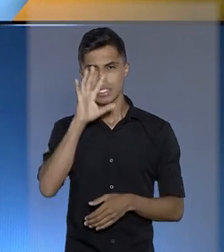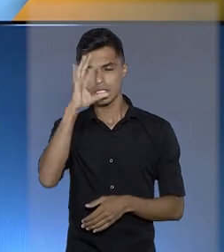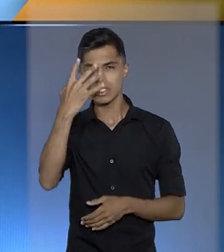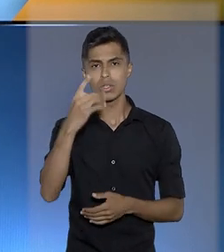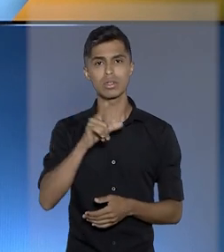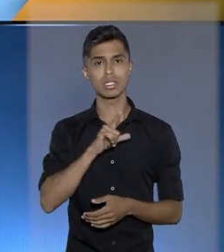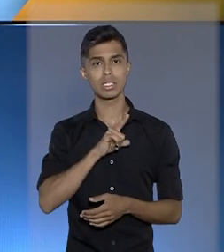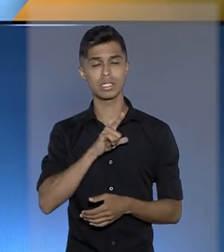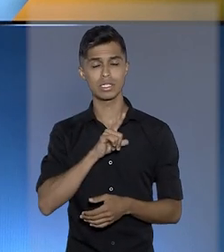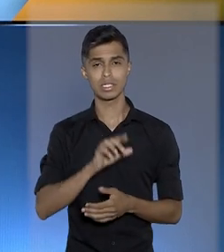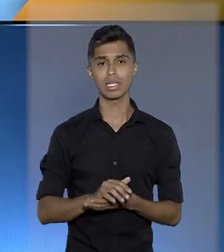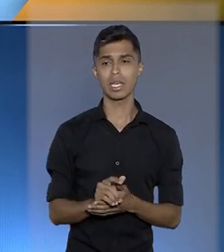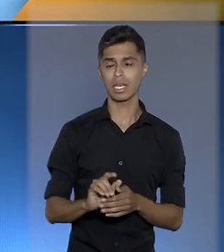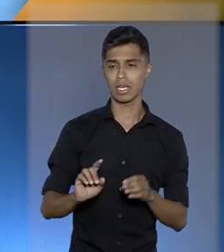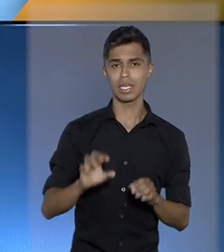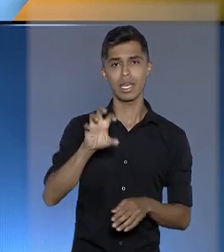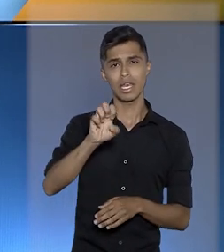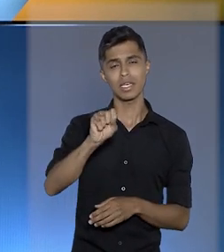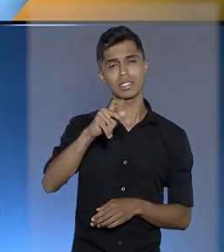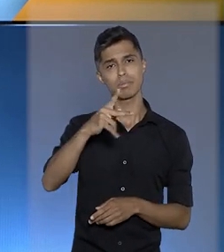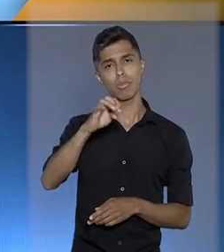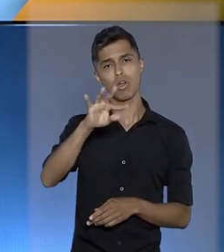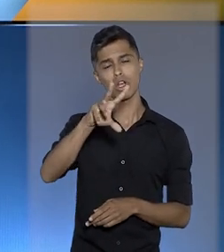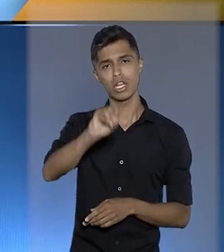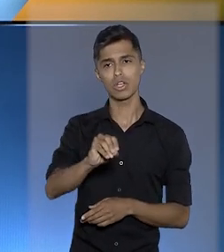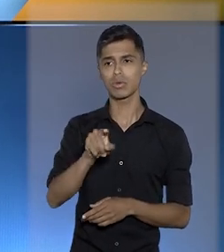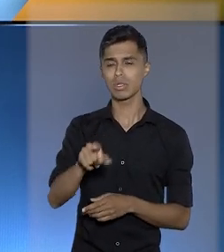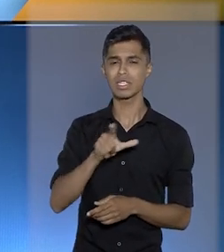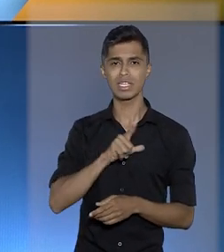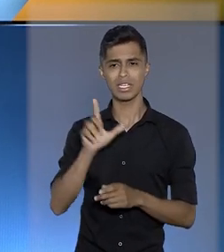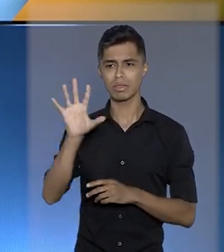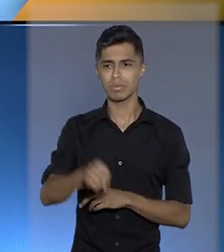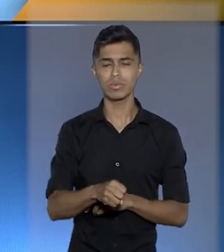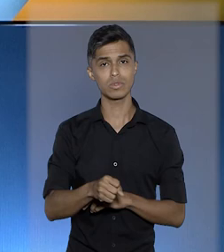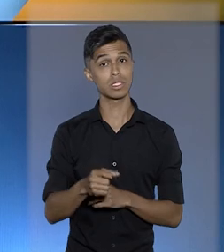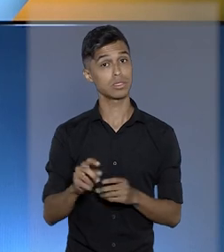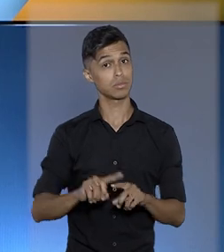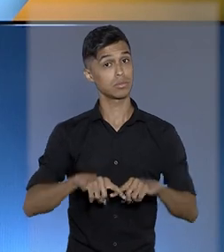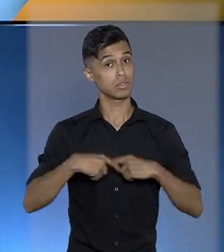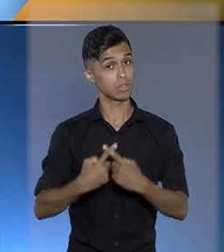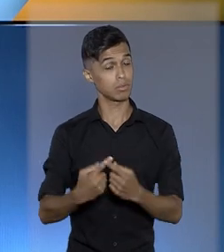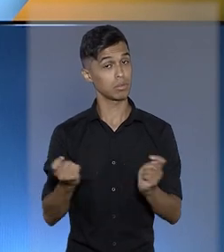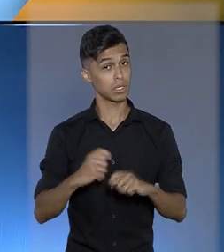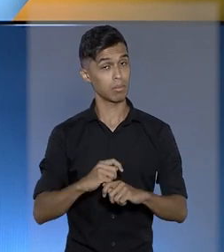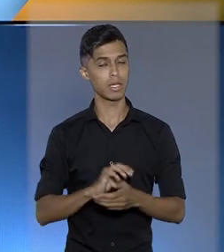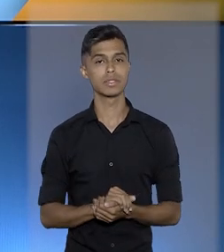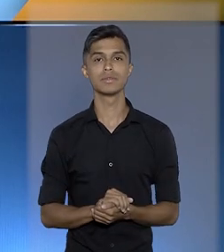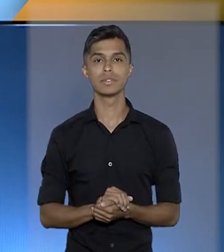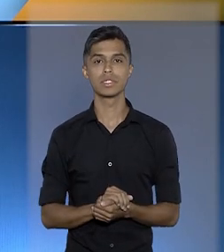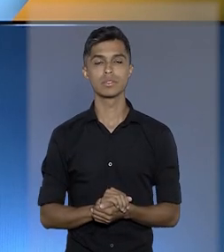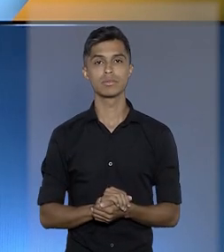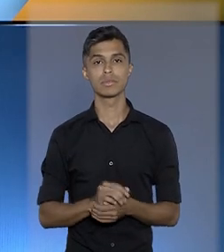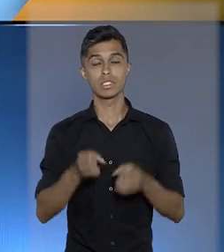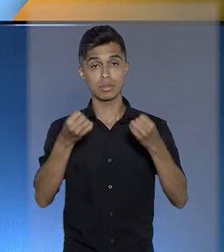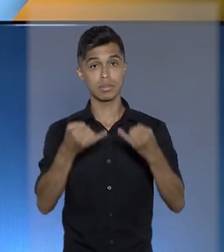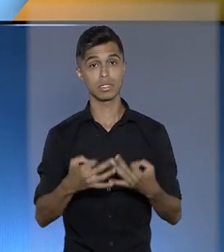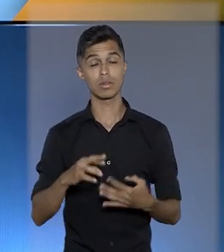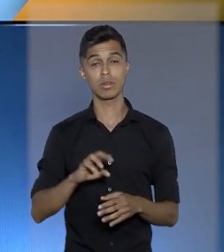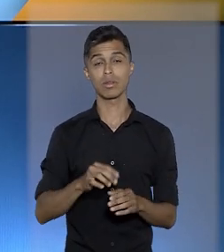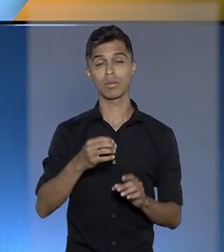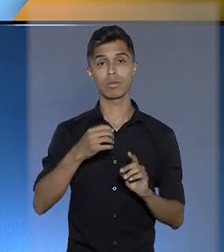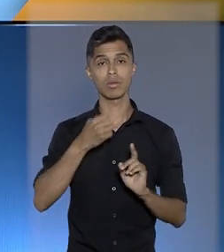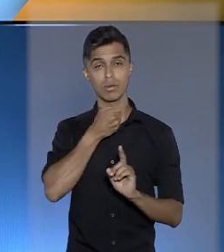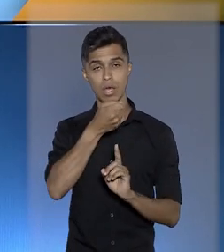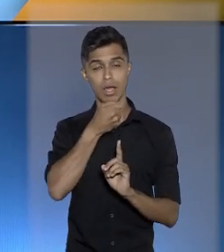legitimidade para requerer parcelas retroativas da indenização de anistiado que explica para a gente é o repórter